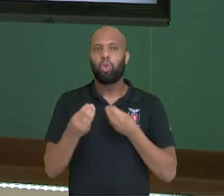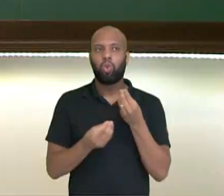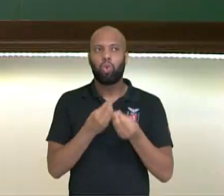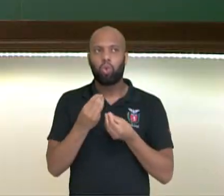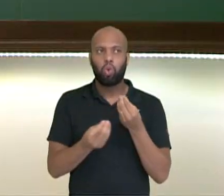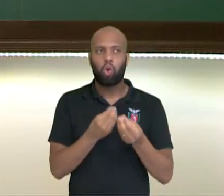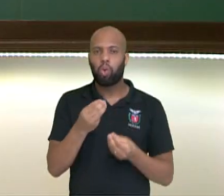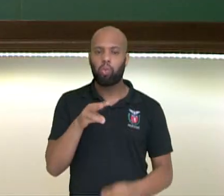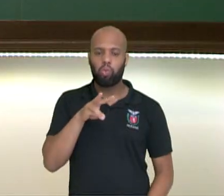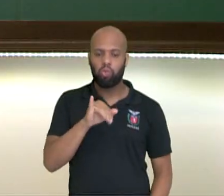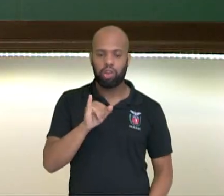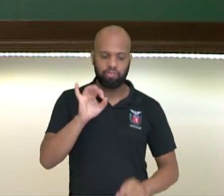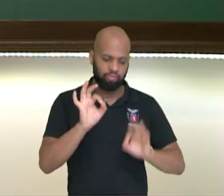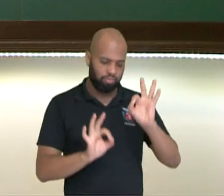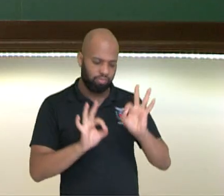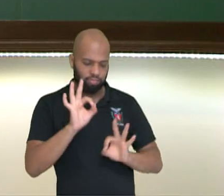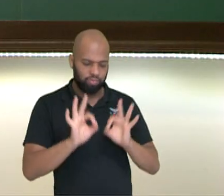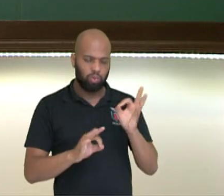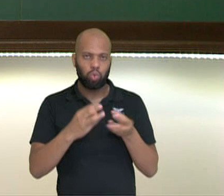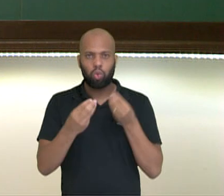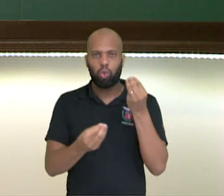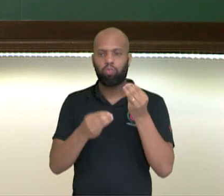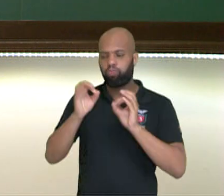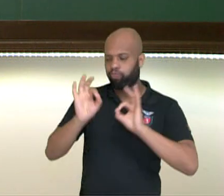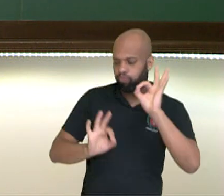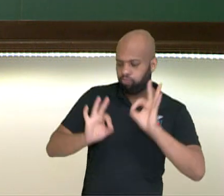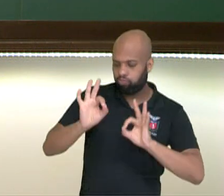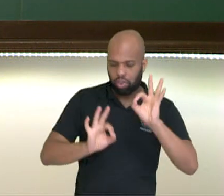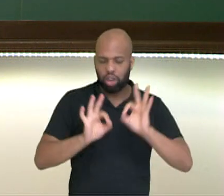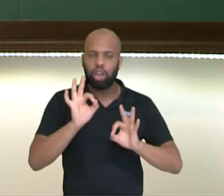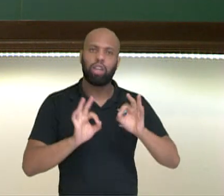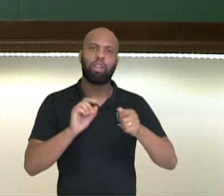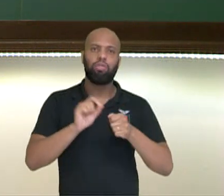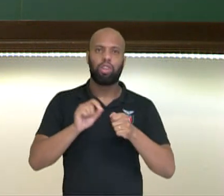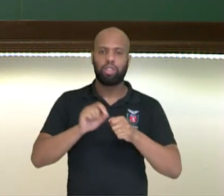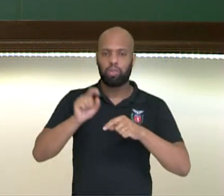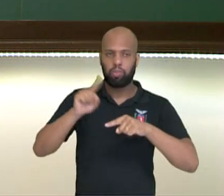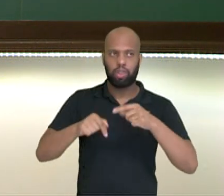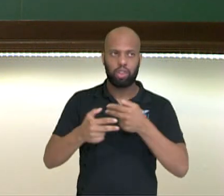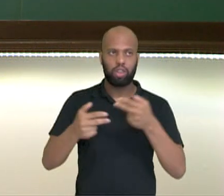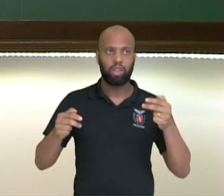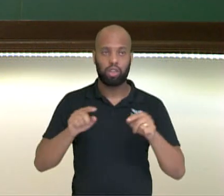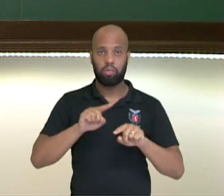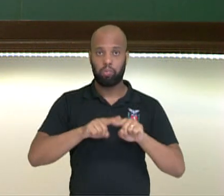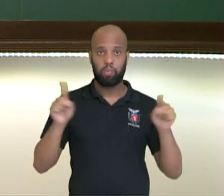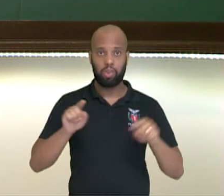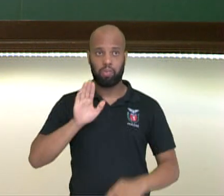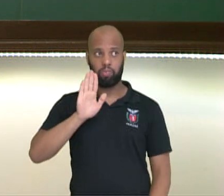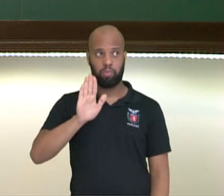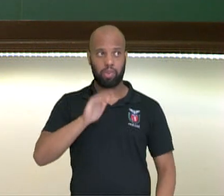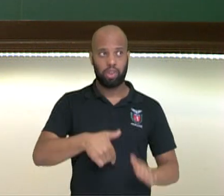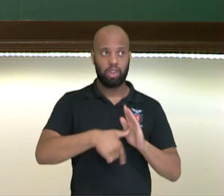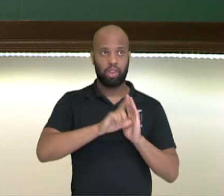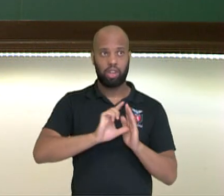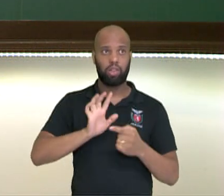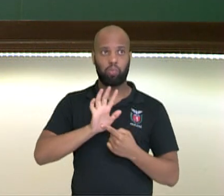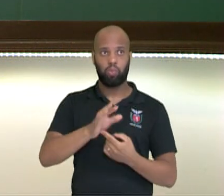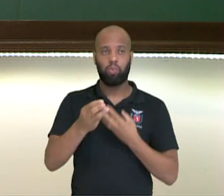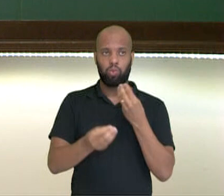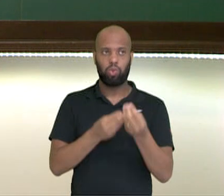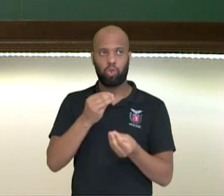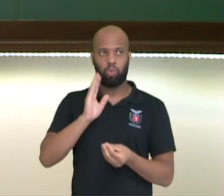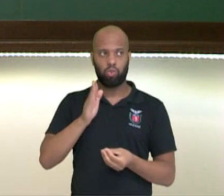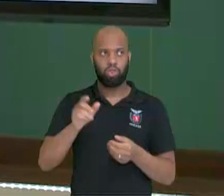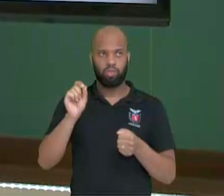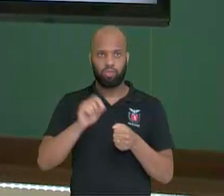Vamos para a instrução da montagem. Como é que a gente monta, então, esse material? Antes, deixa eu mostrar para vocês um já montado.